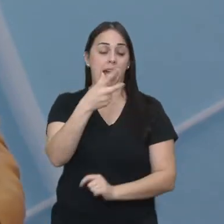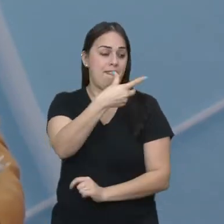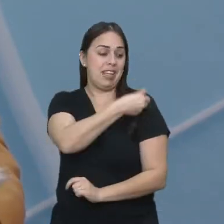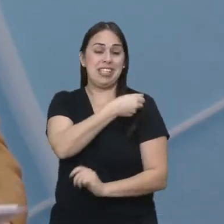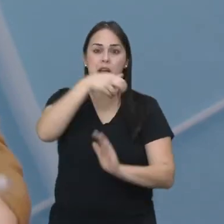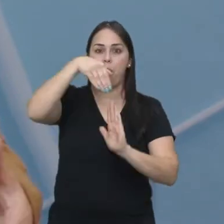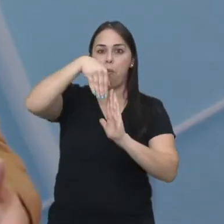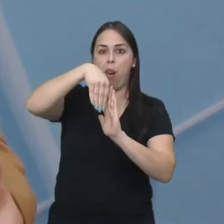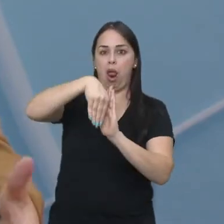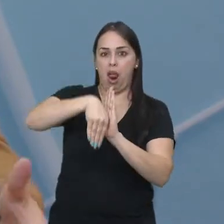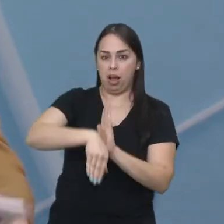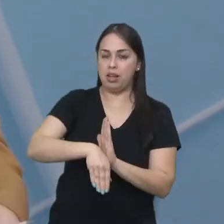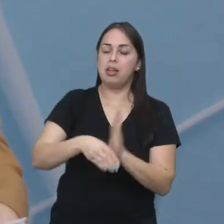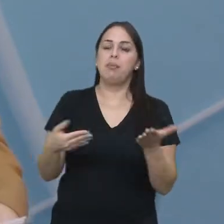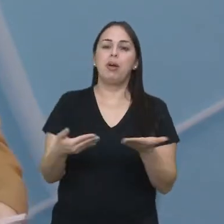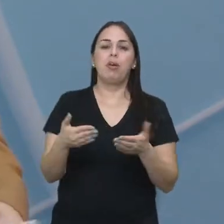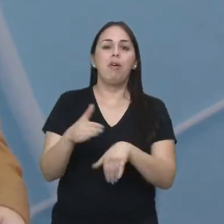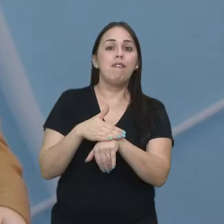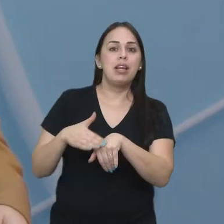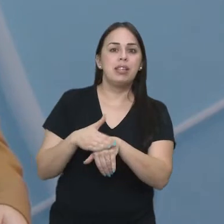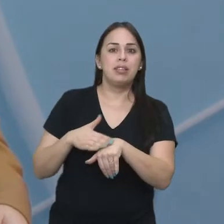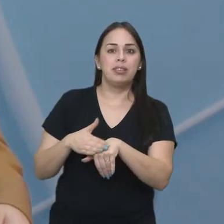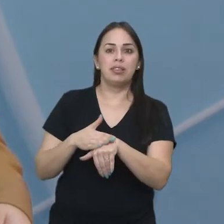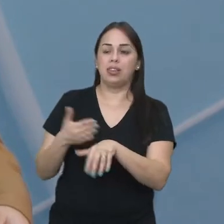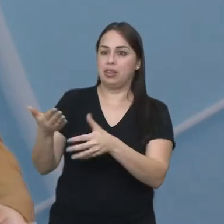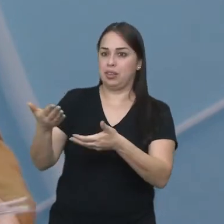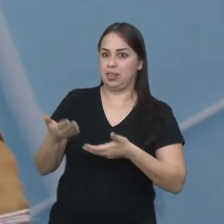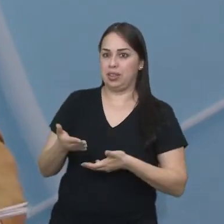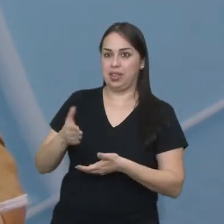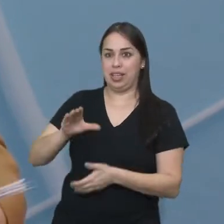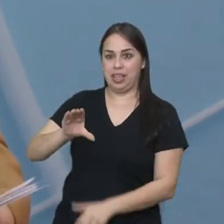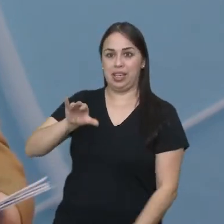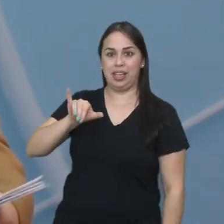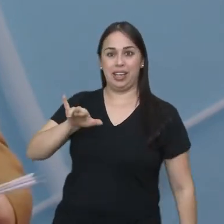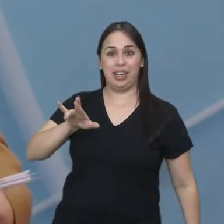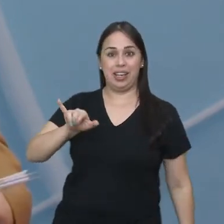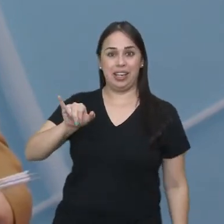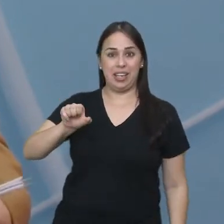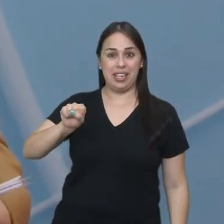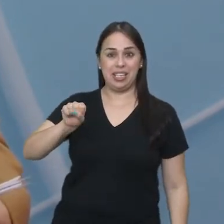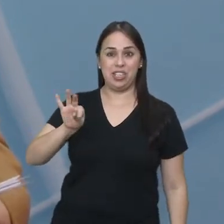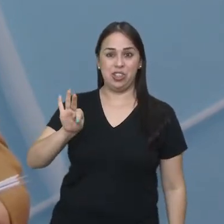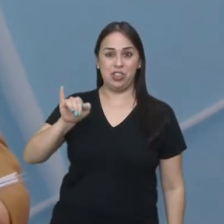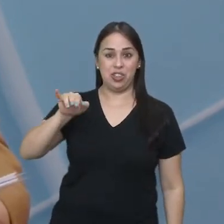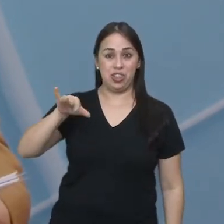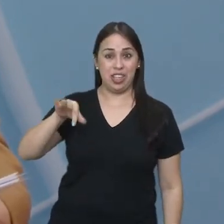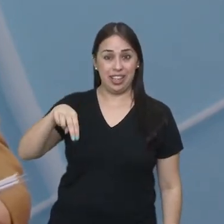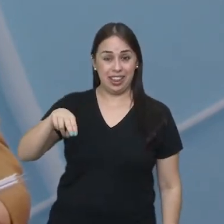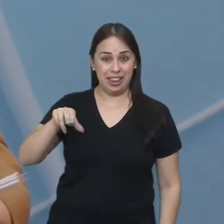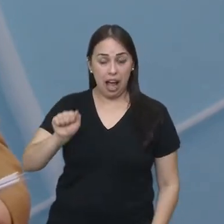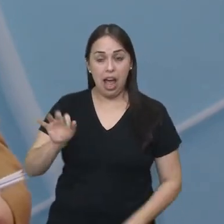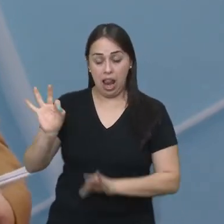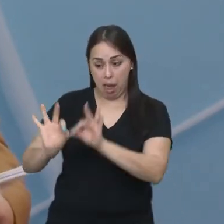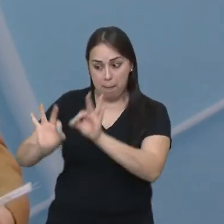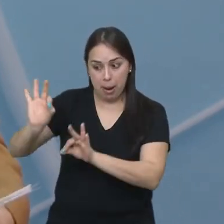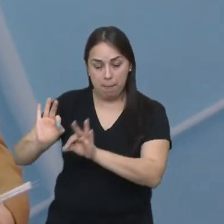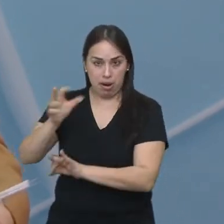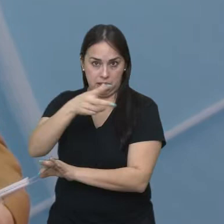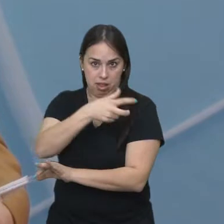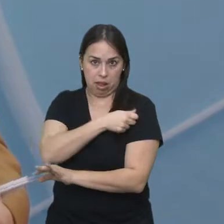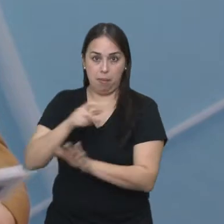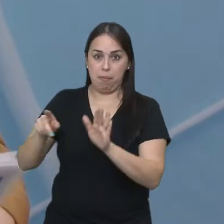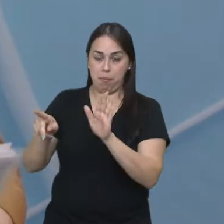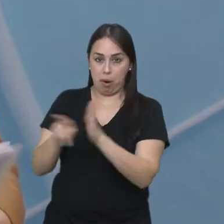vacinação. E para conversar sobre este assunto, eu recebo a Cristina Alvarenga, que é coordenadora do programa de imunização aqui da Prefeitura de